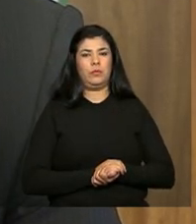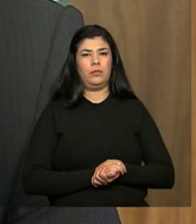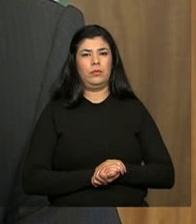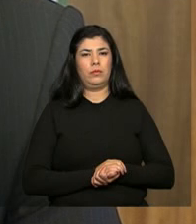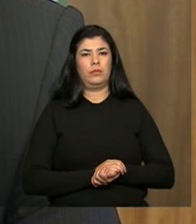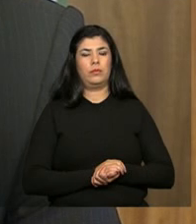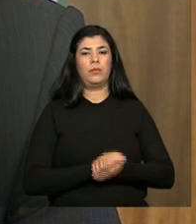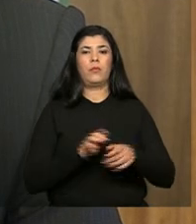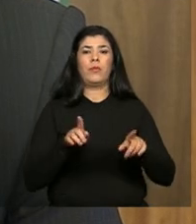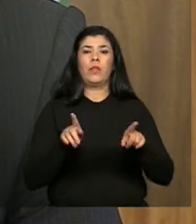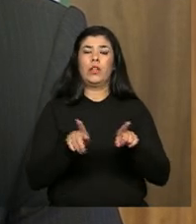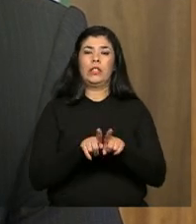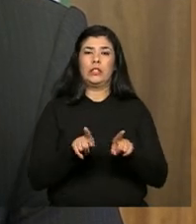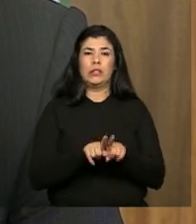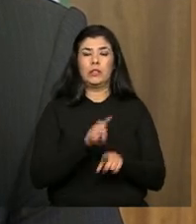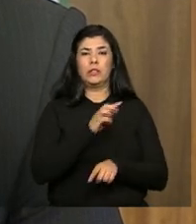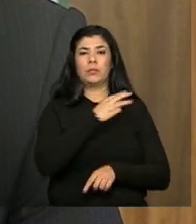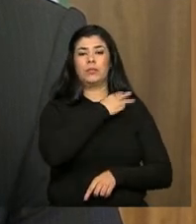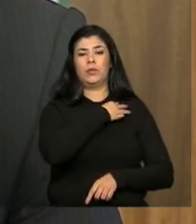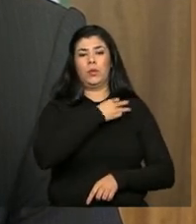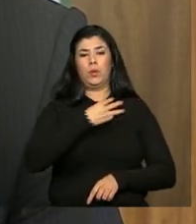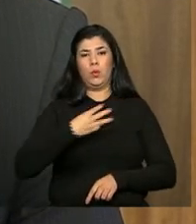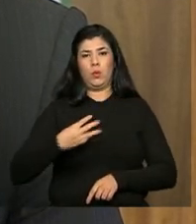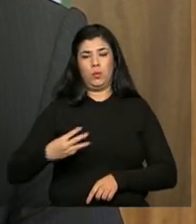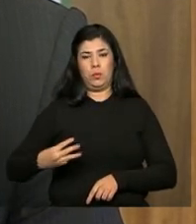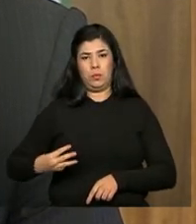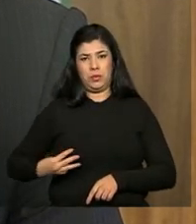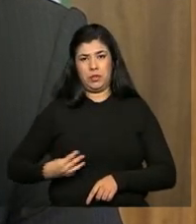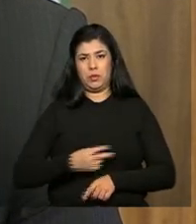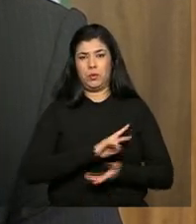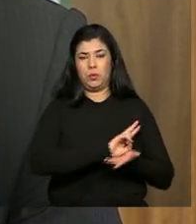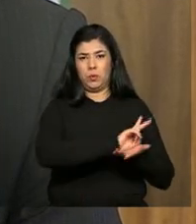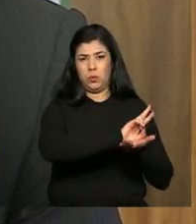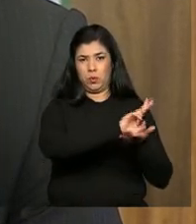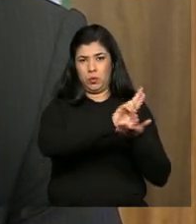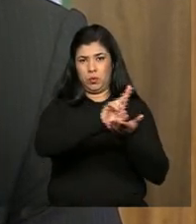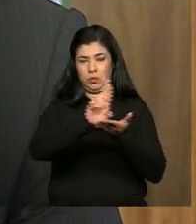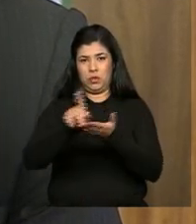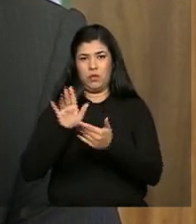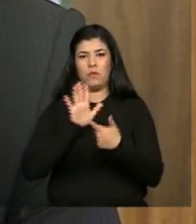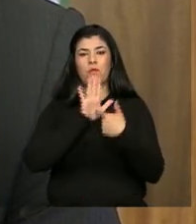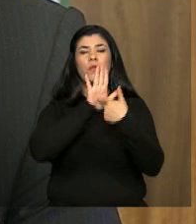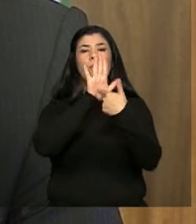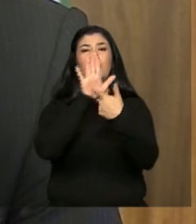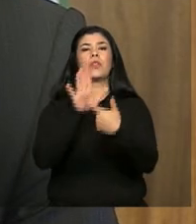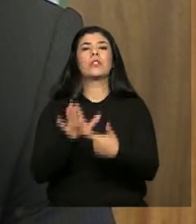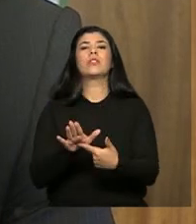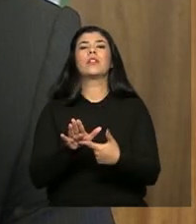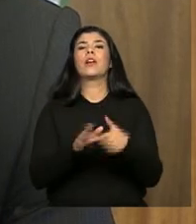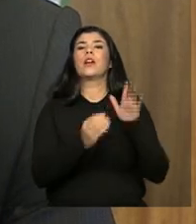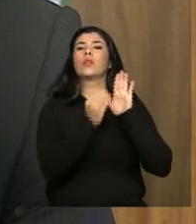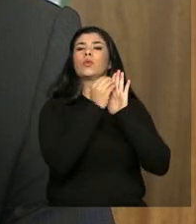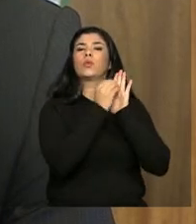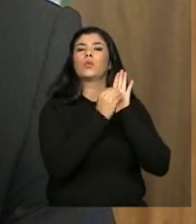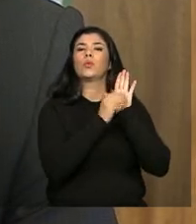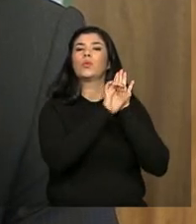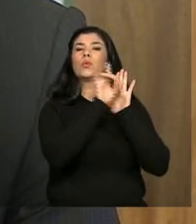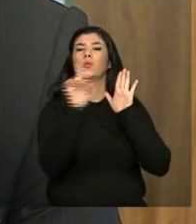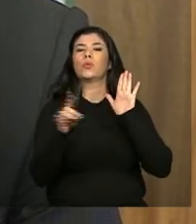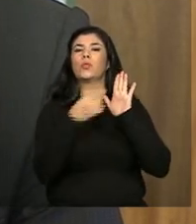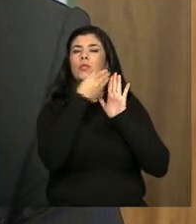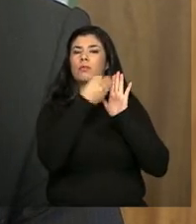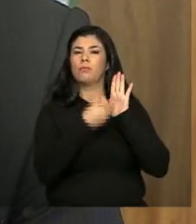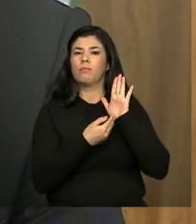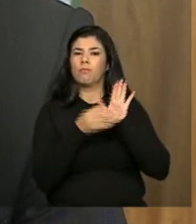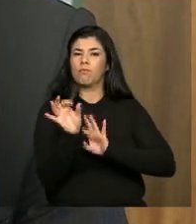e os os ministros das respectivas pastas vão apresentar o cronograma já tem um hoje